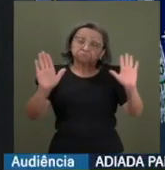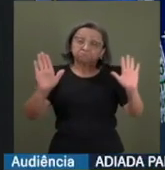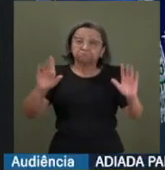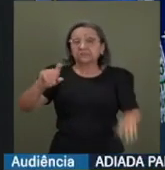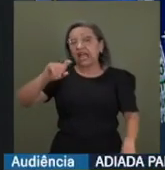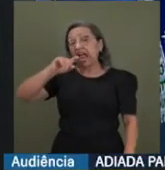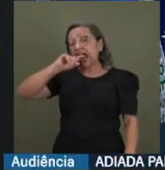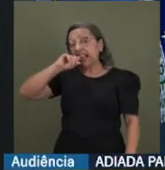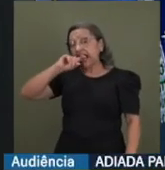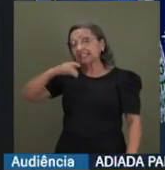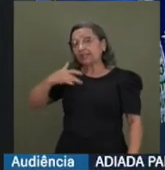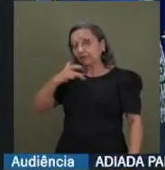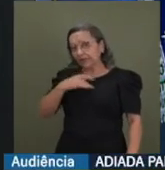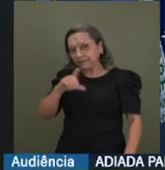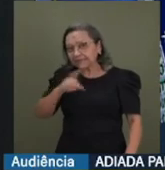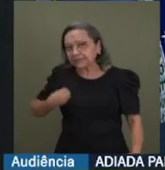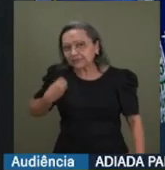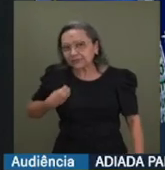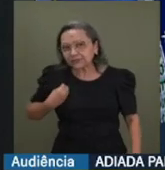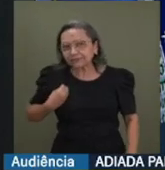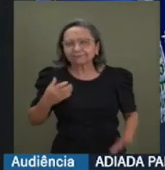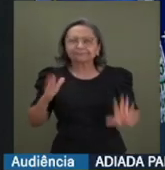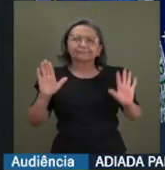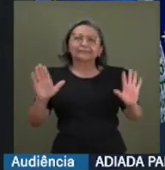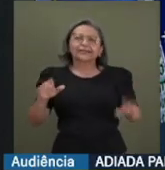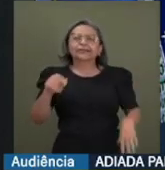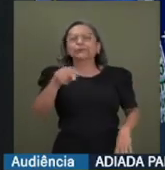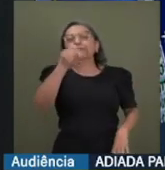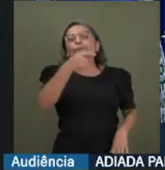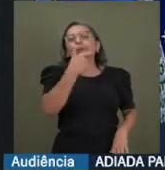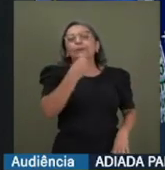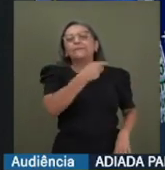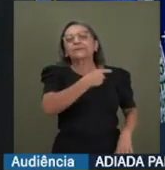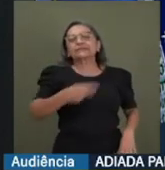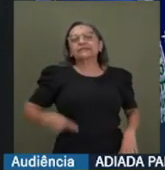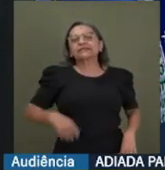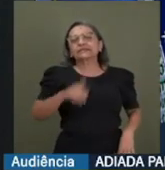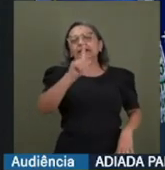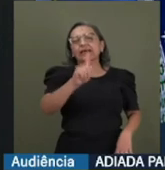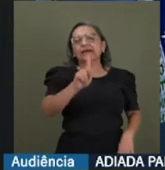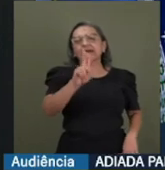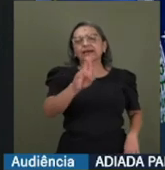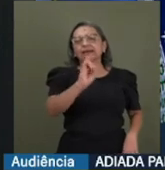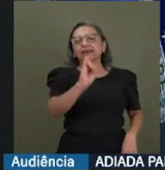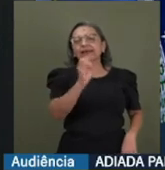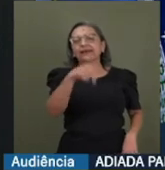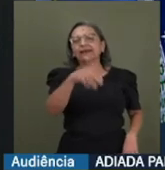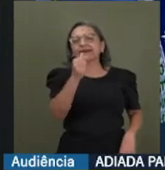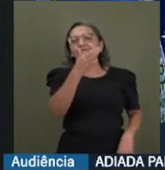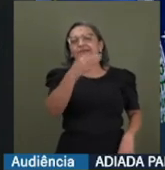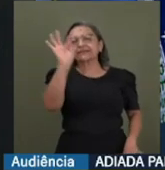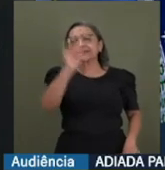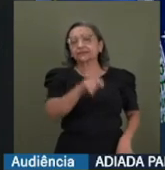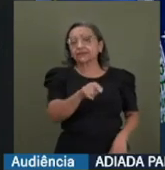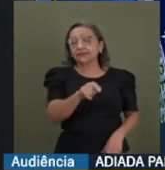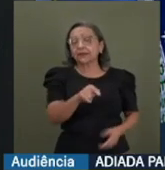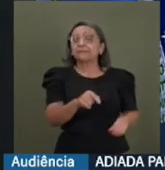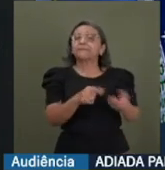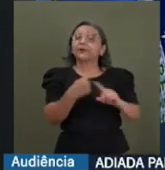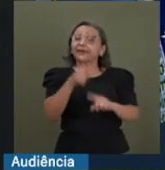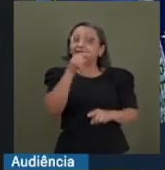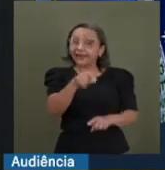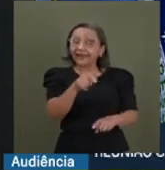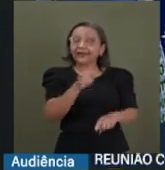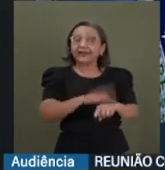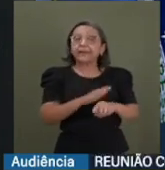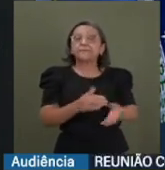uma inveja saudável, do presidente da Guiana. A Guiana, que no passado foi a